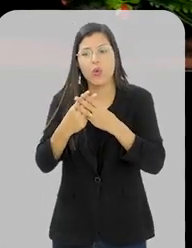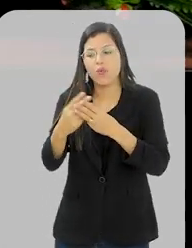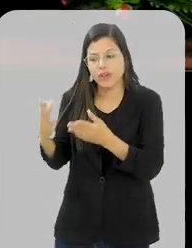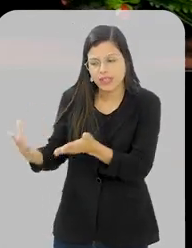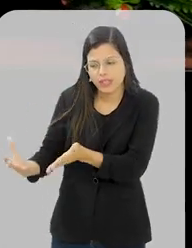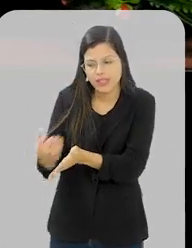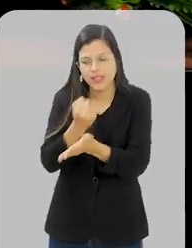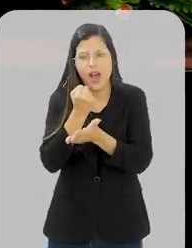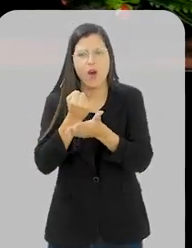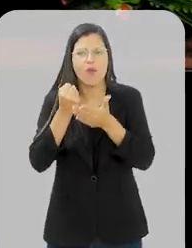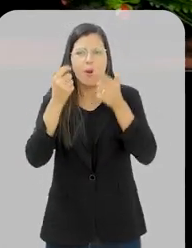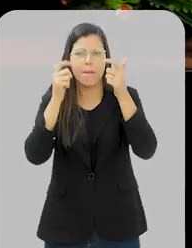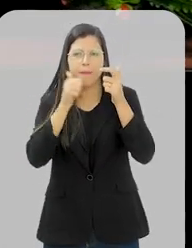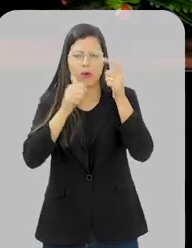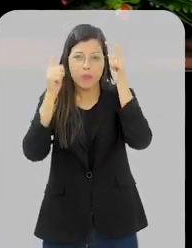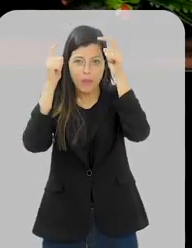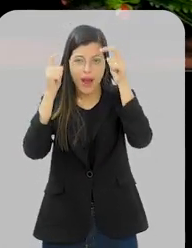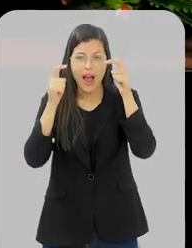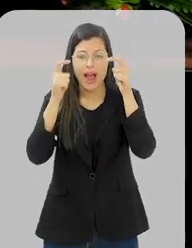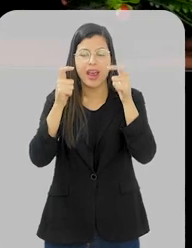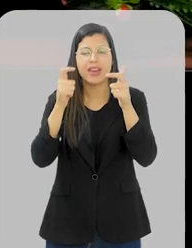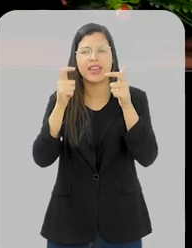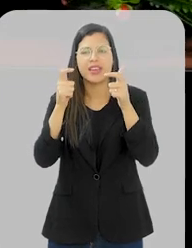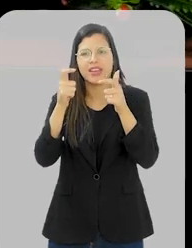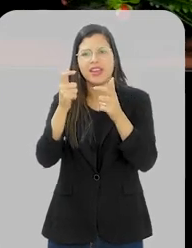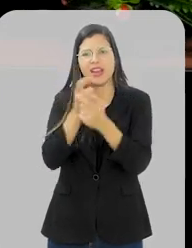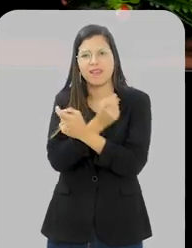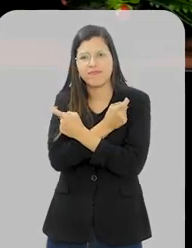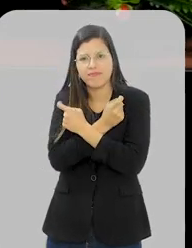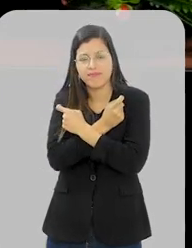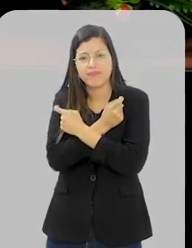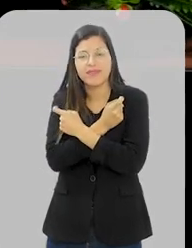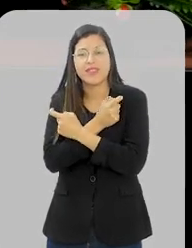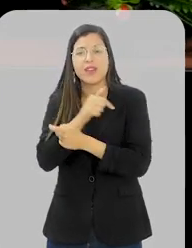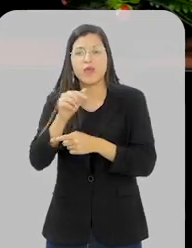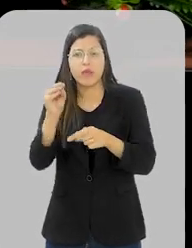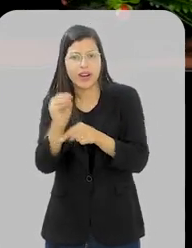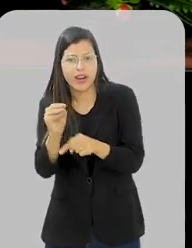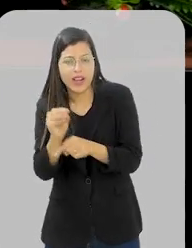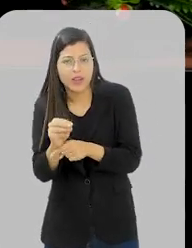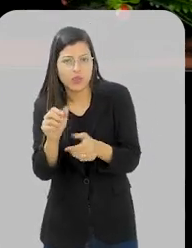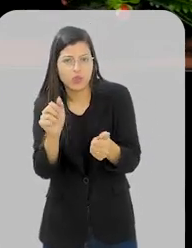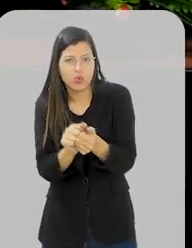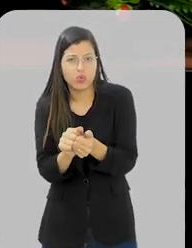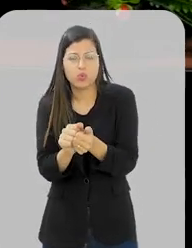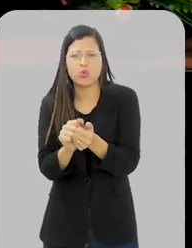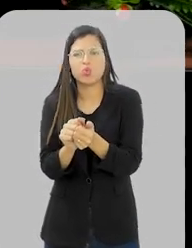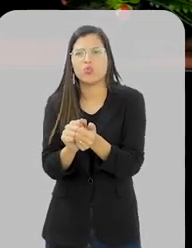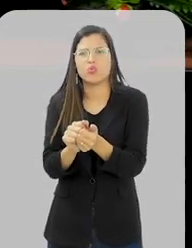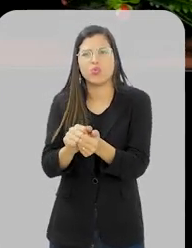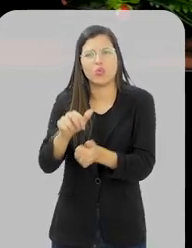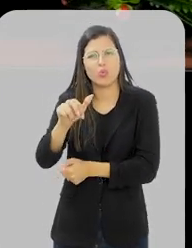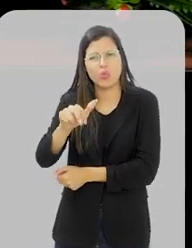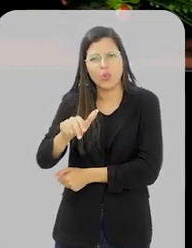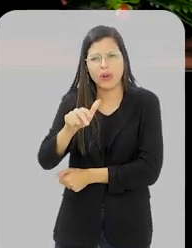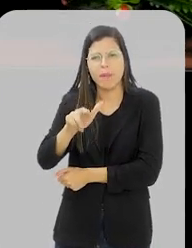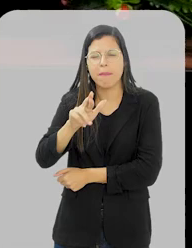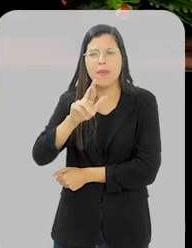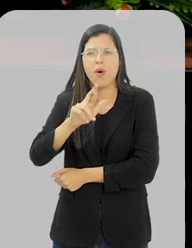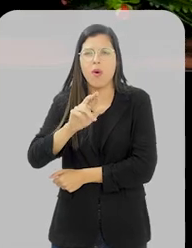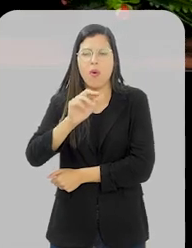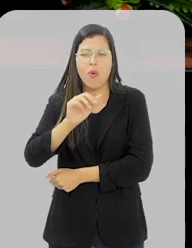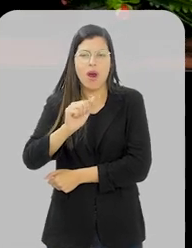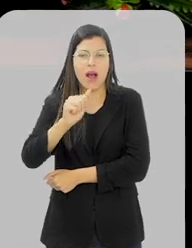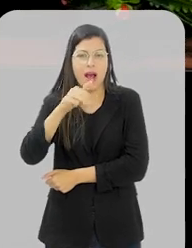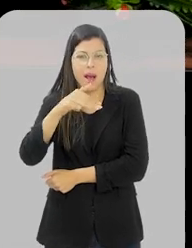Nilo e foi criado dentro do Palácio do faraó como filho legítimo com Ramsés e de edam ali